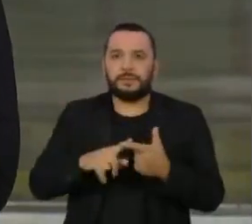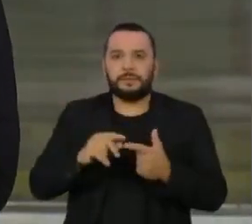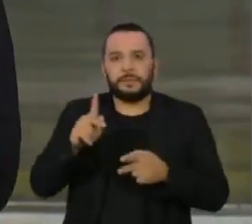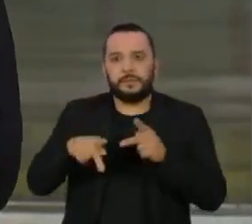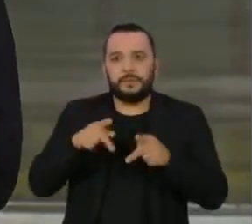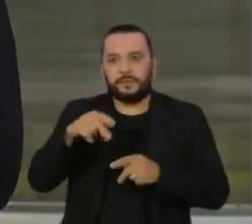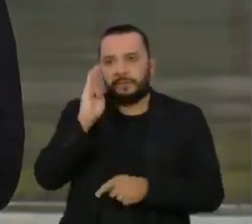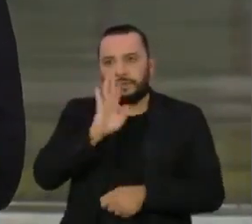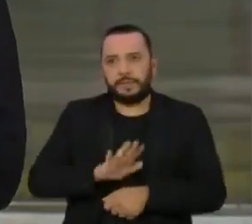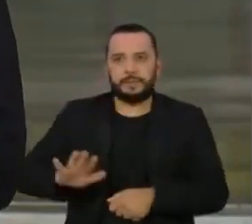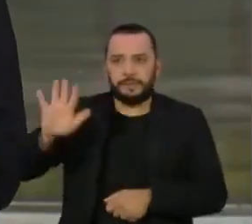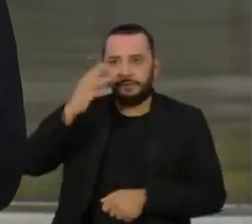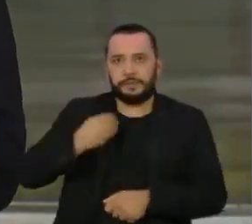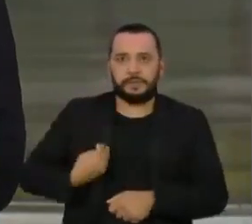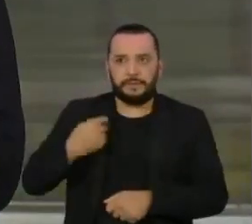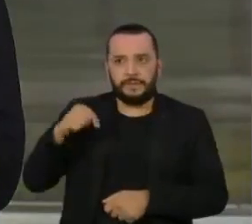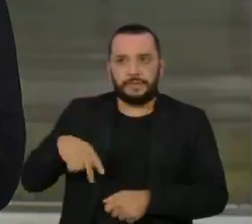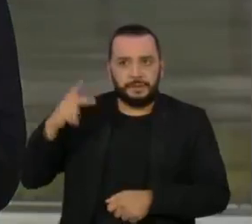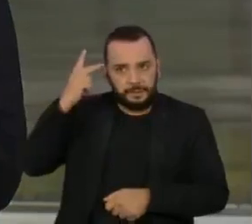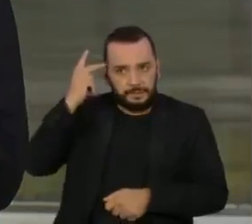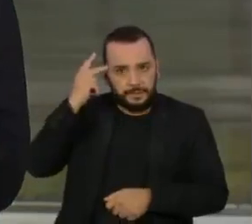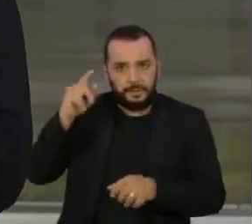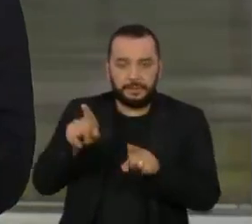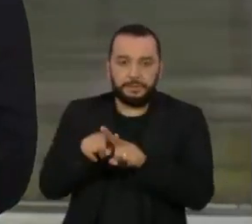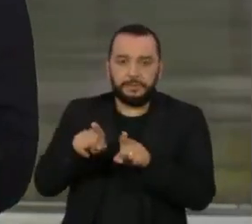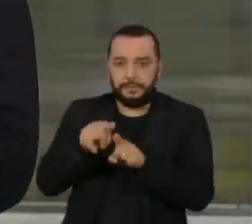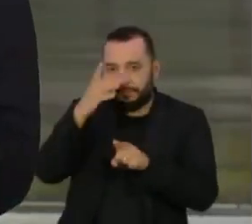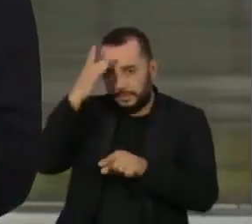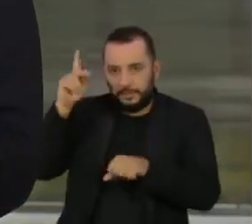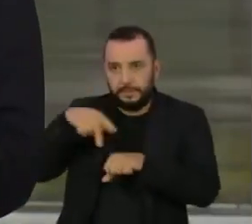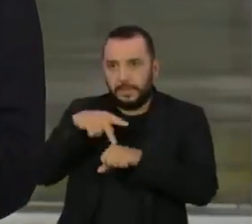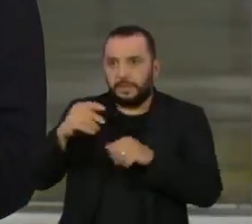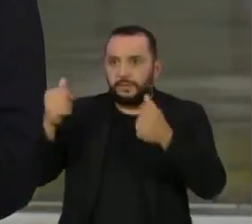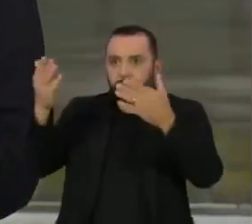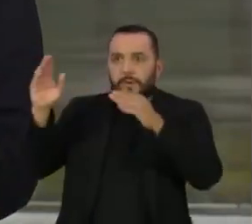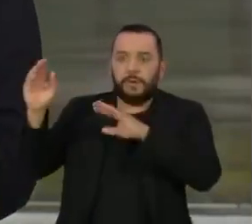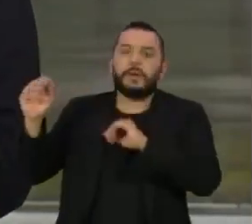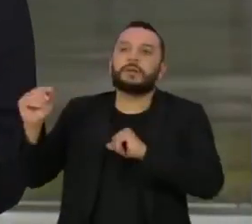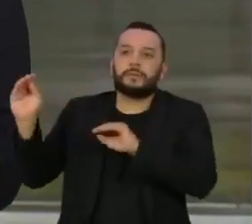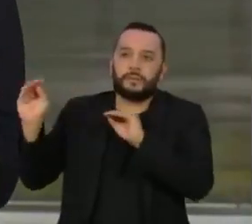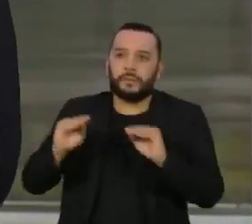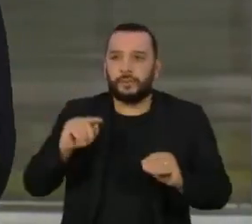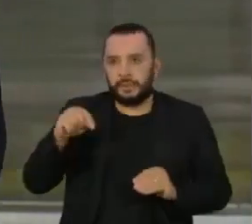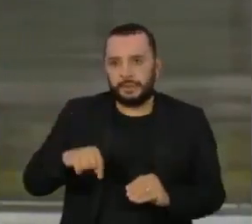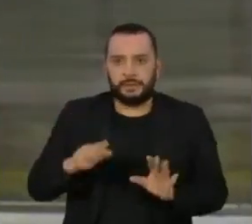residem em São Paulo e os estrangeiros que residem aqui também, com